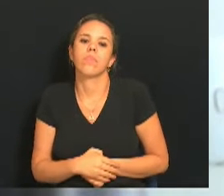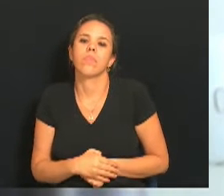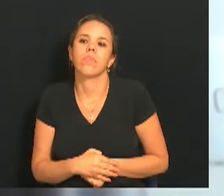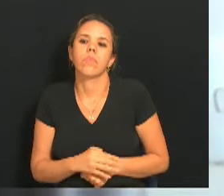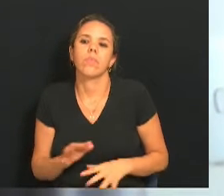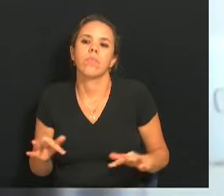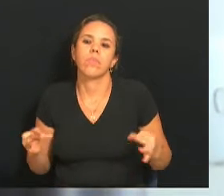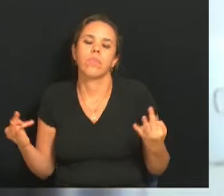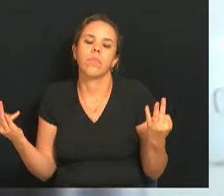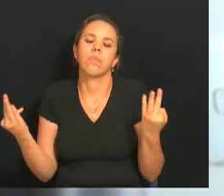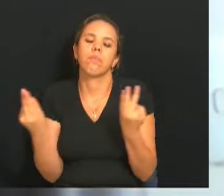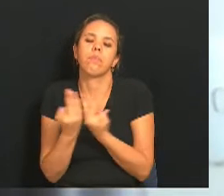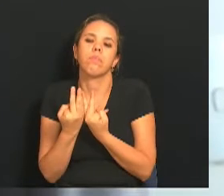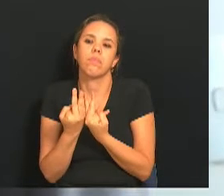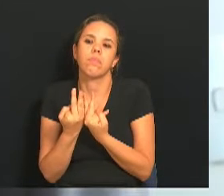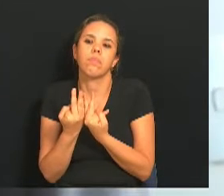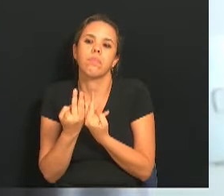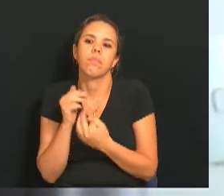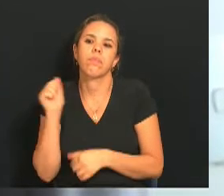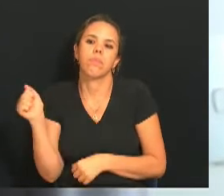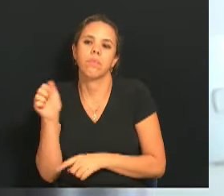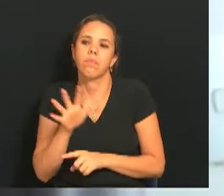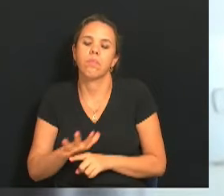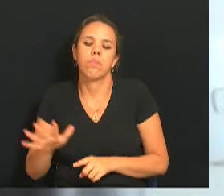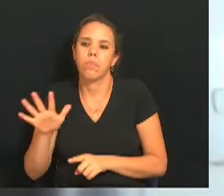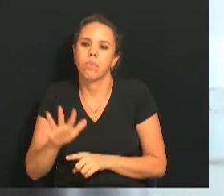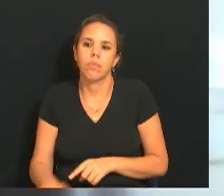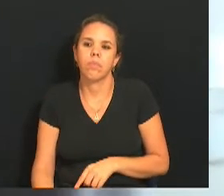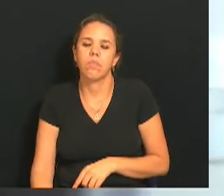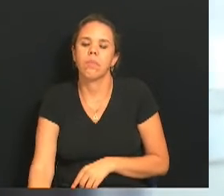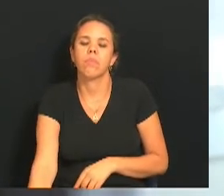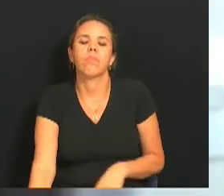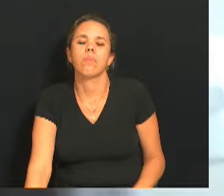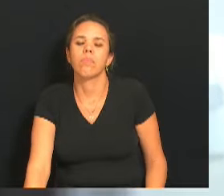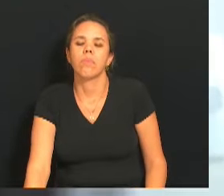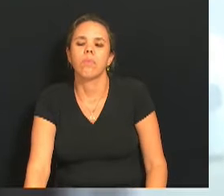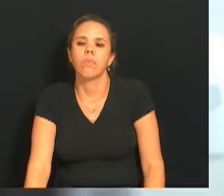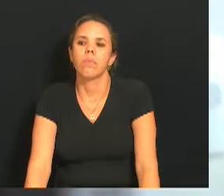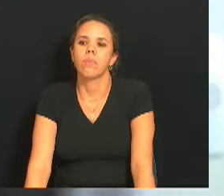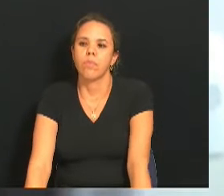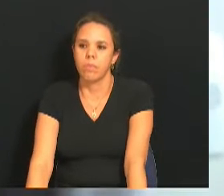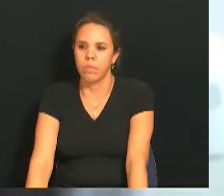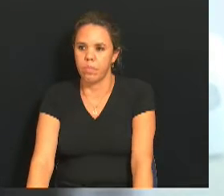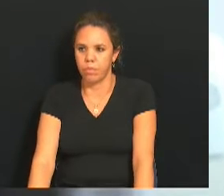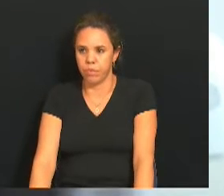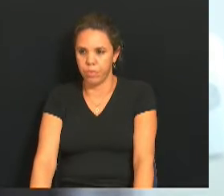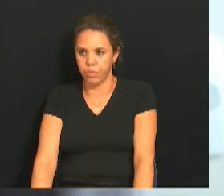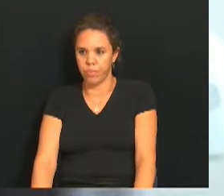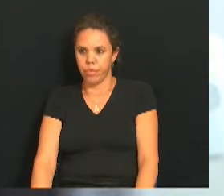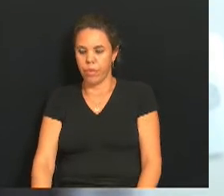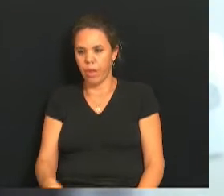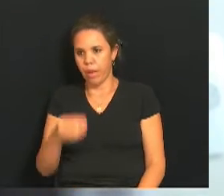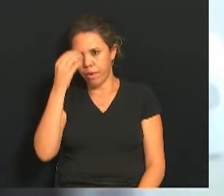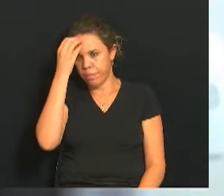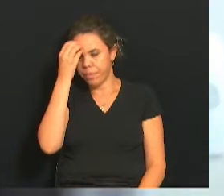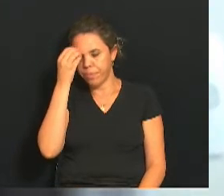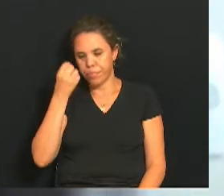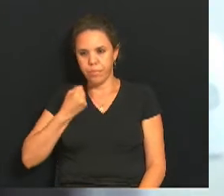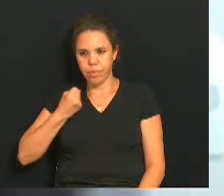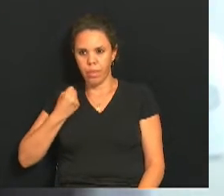Pais, também associados a conselhos de escola, contribuíram. Nós tivemos um número bastante razoável de